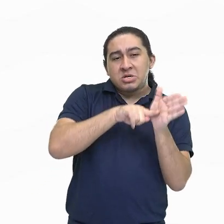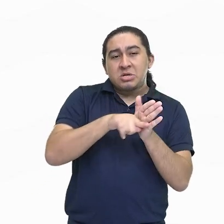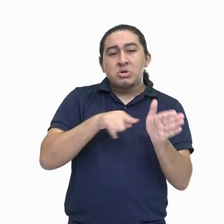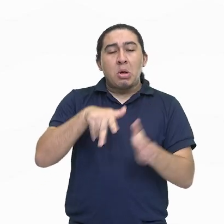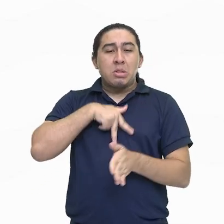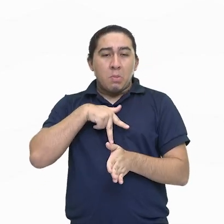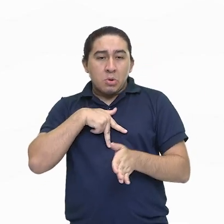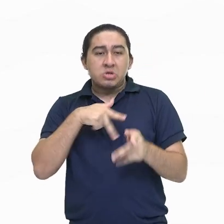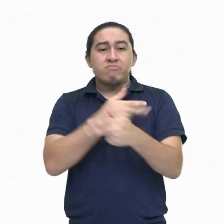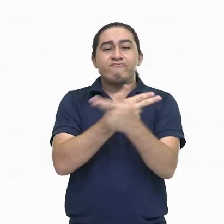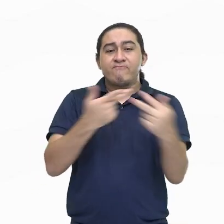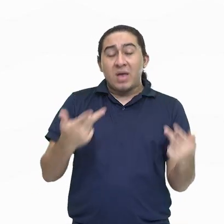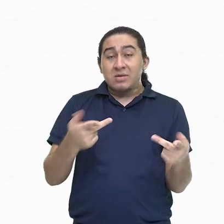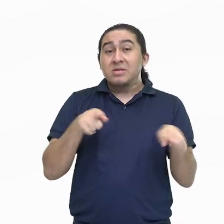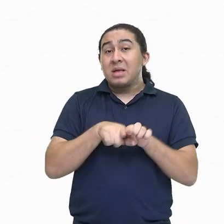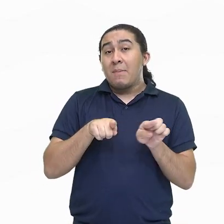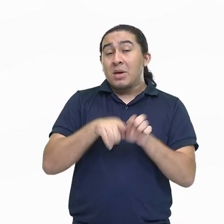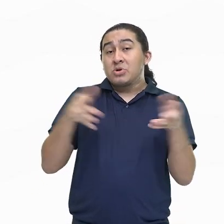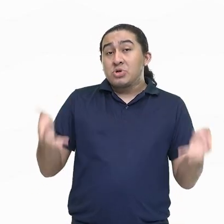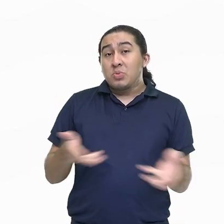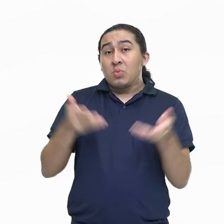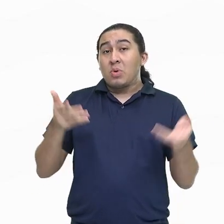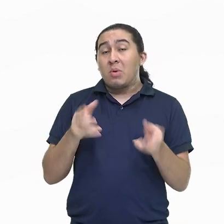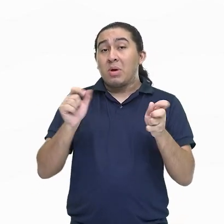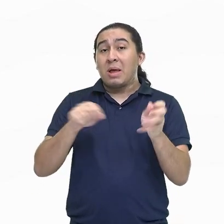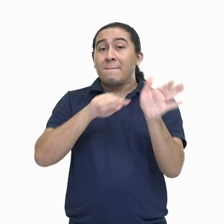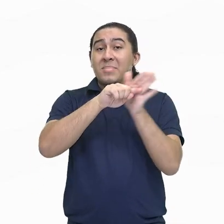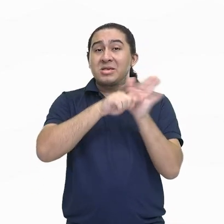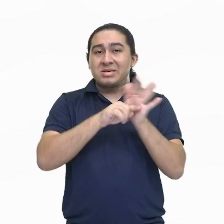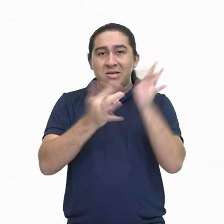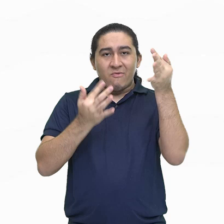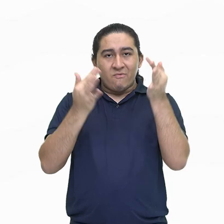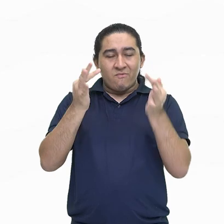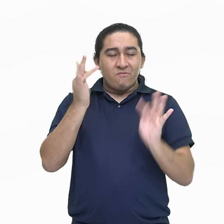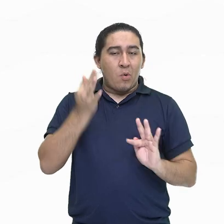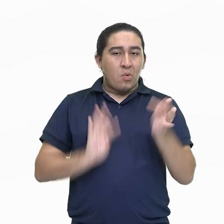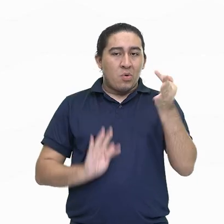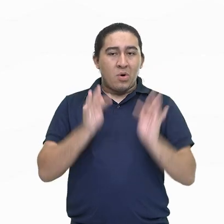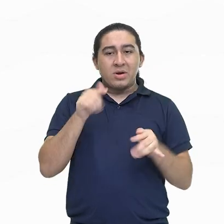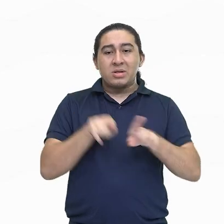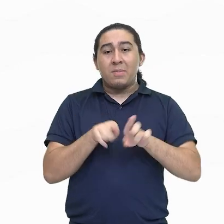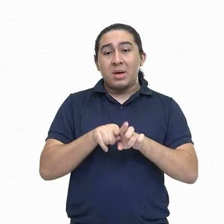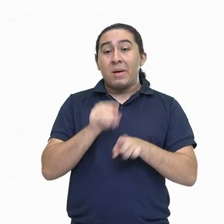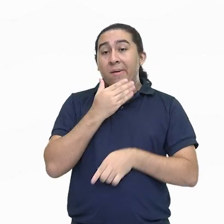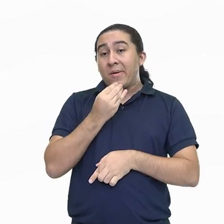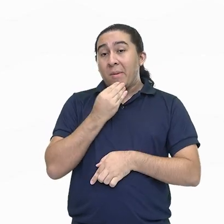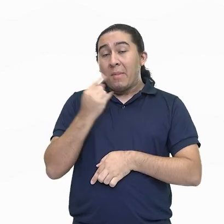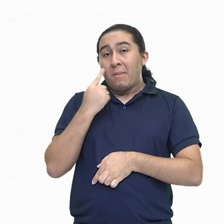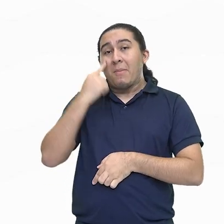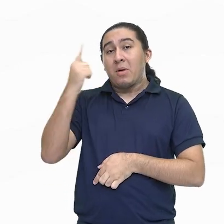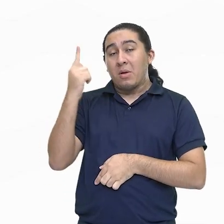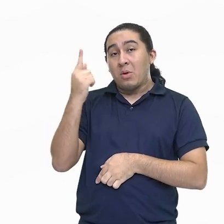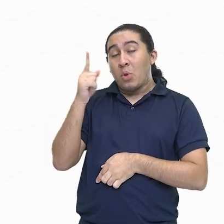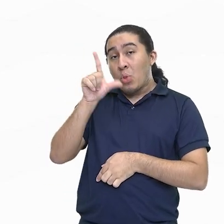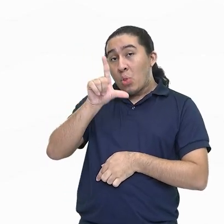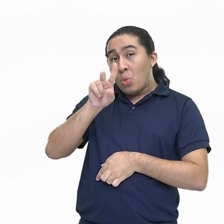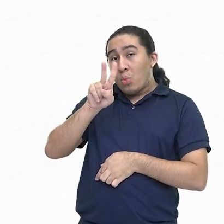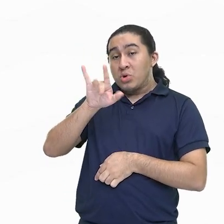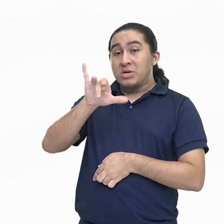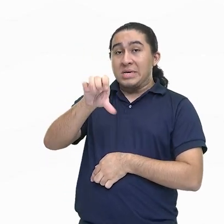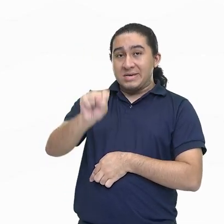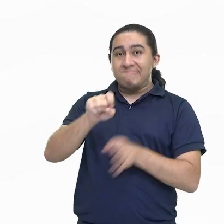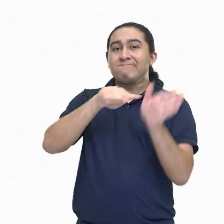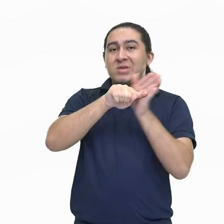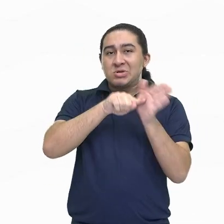interesse pelo folclore. Que aí a gente tem a imagem de Luiz da Câmara Cascudo, que foi um grande folclorista, né? Ele pesquisou a fundo